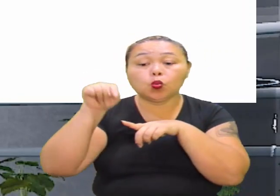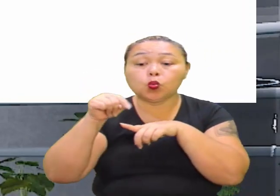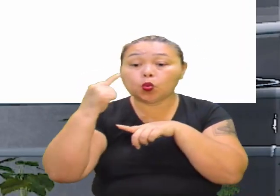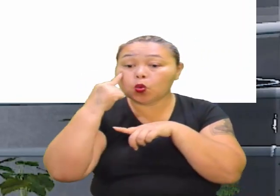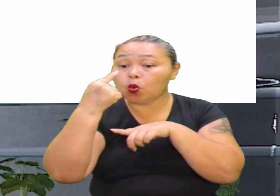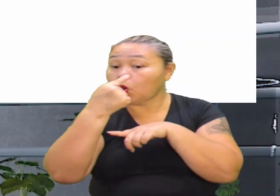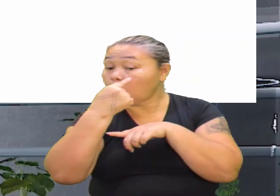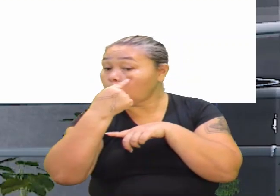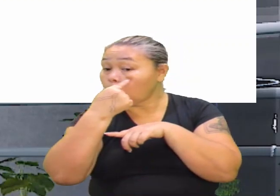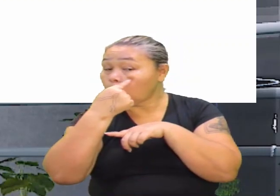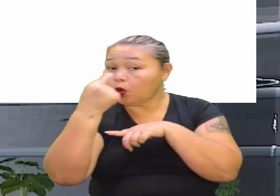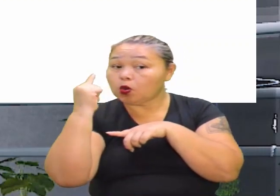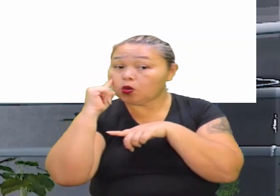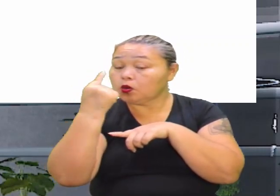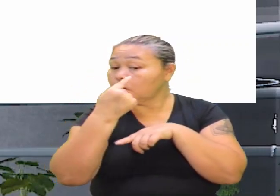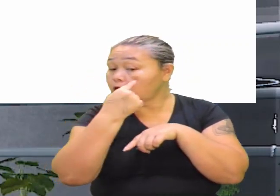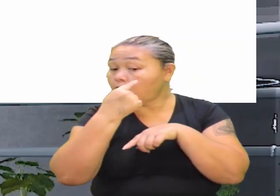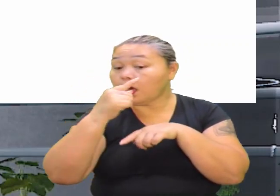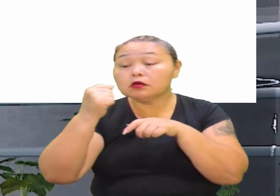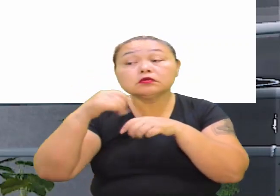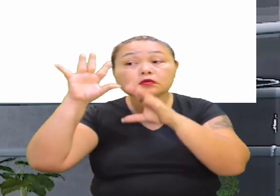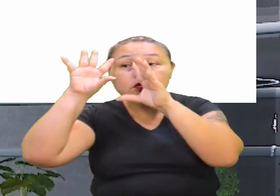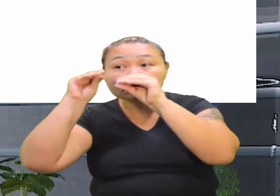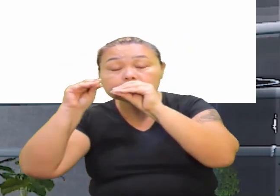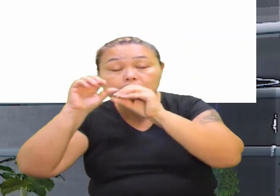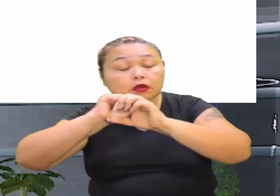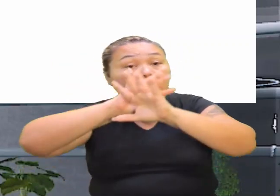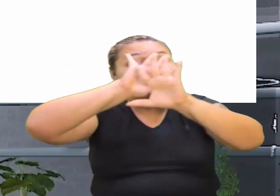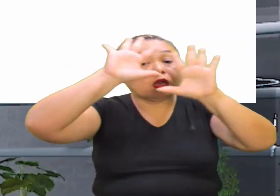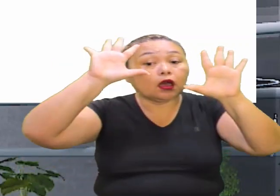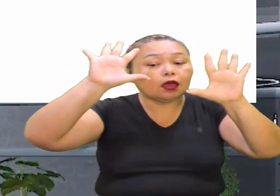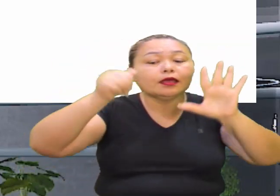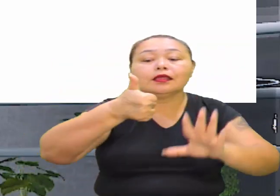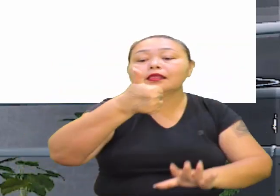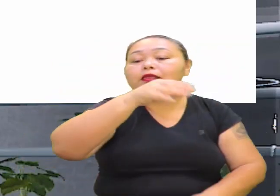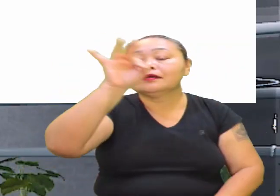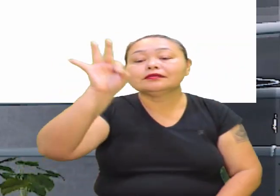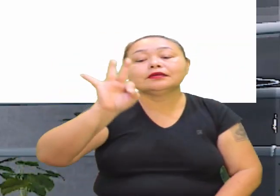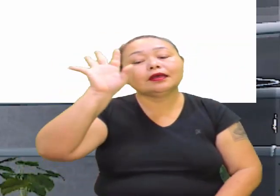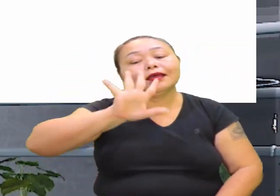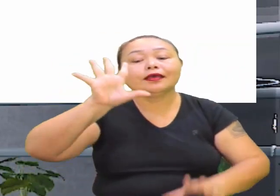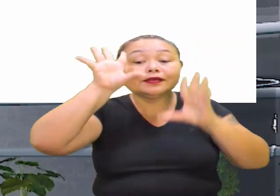de outro escuro, quem prevalece 100%? O escuro.